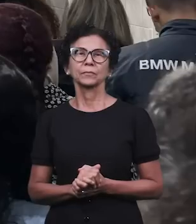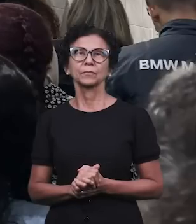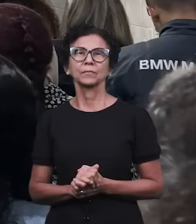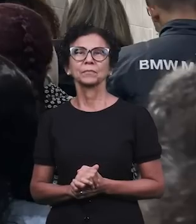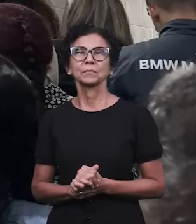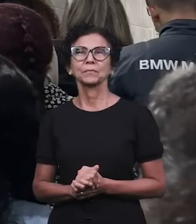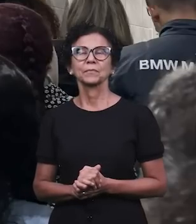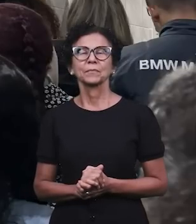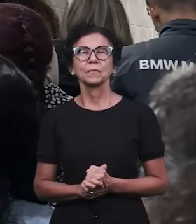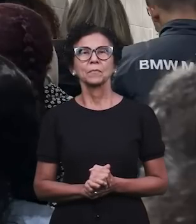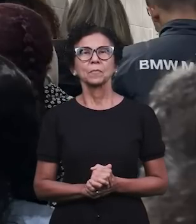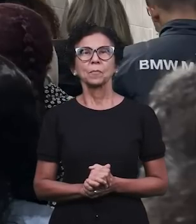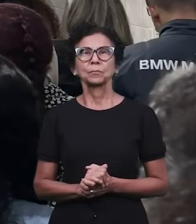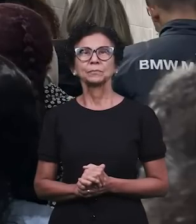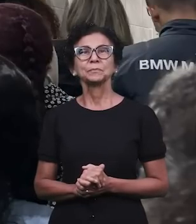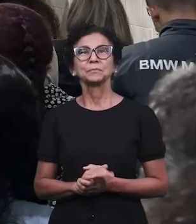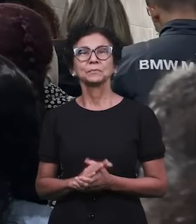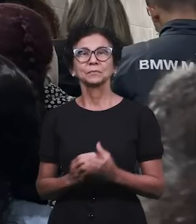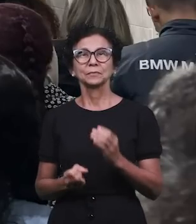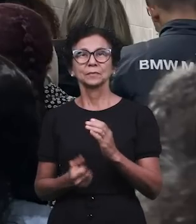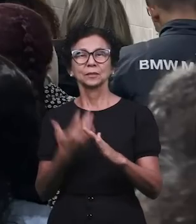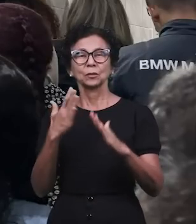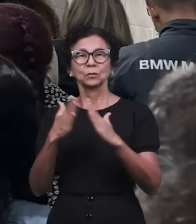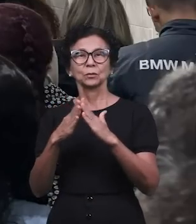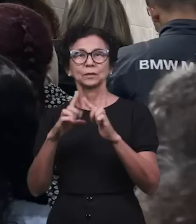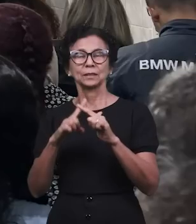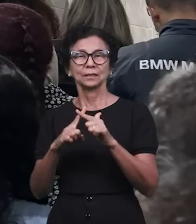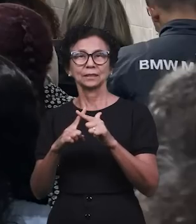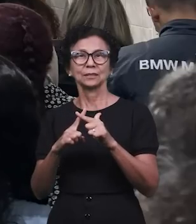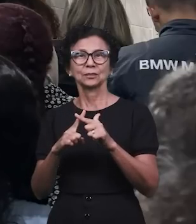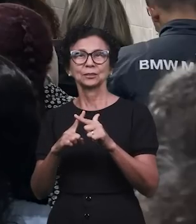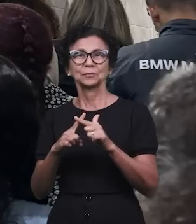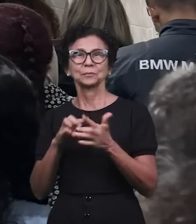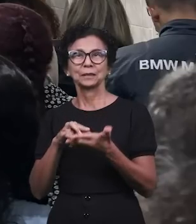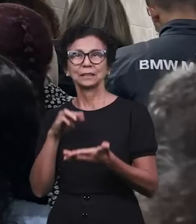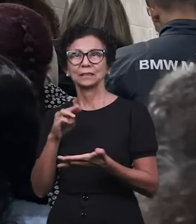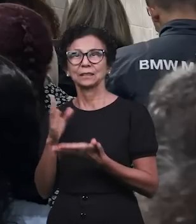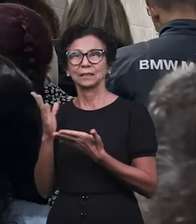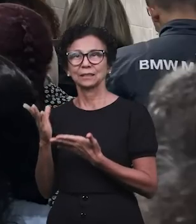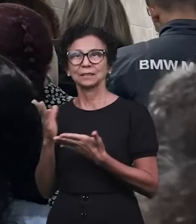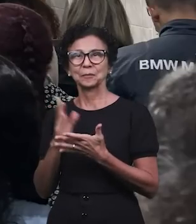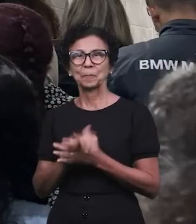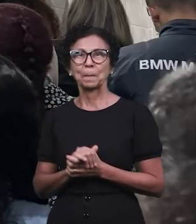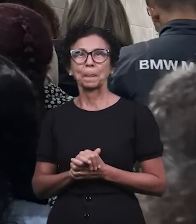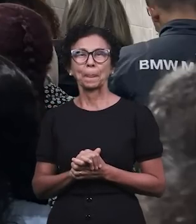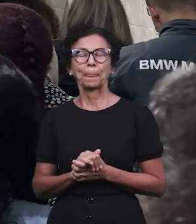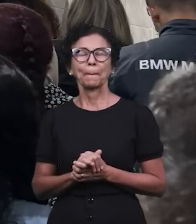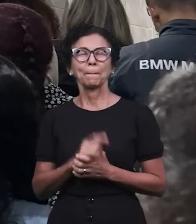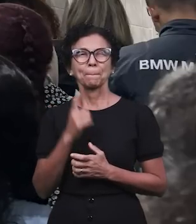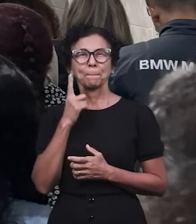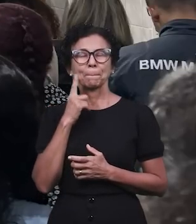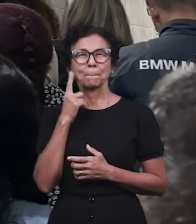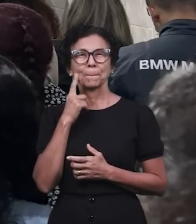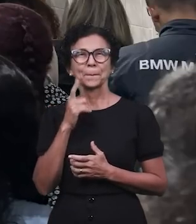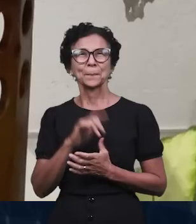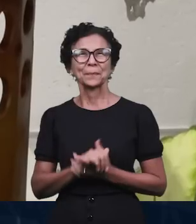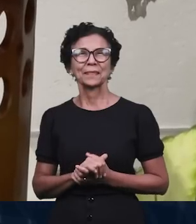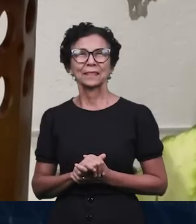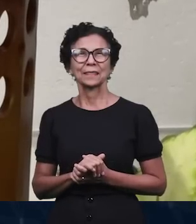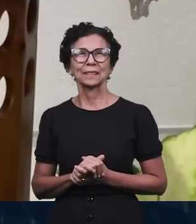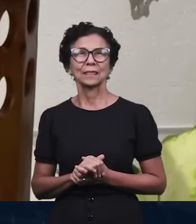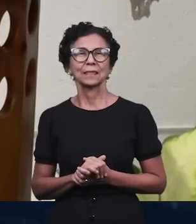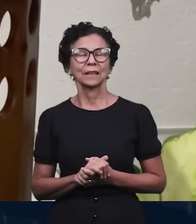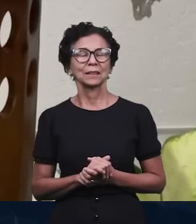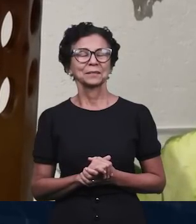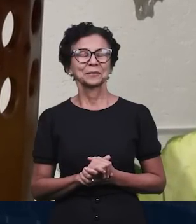de São Paulo, a consagração da igreja de Itapecerica da Serra. E quem nos conta sobre esse dia especial é o pastor William Sobreira.